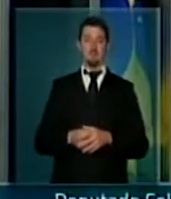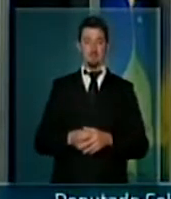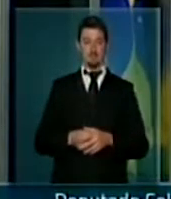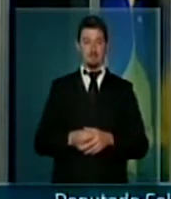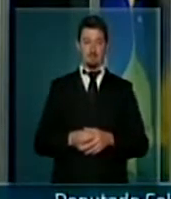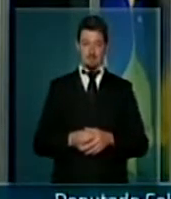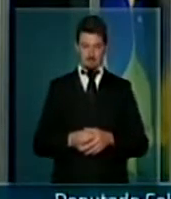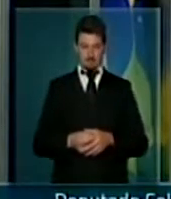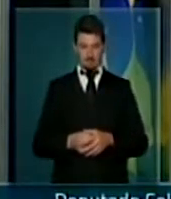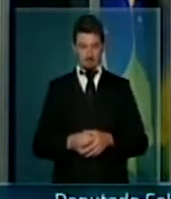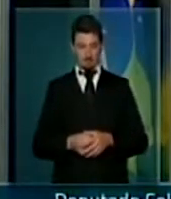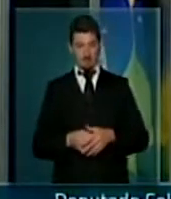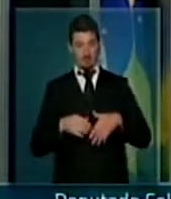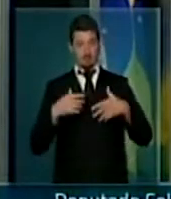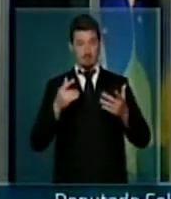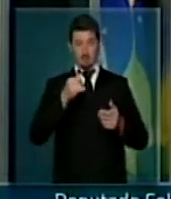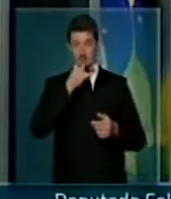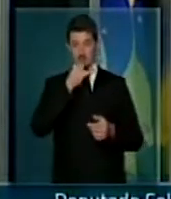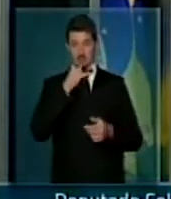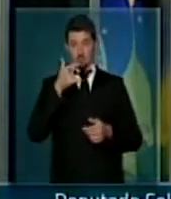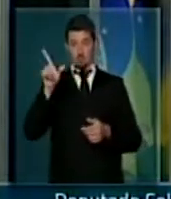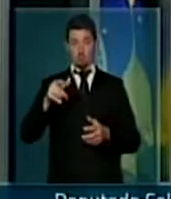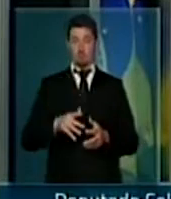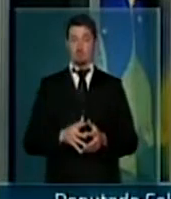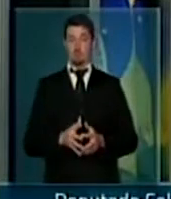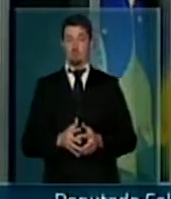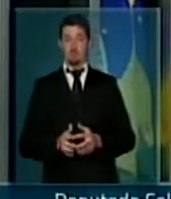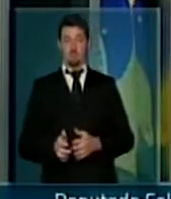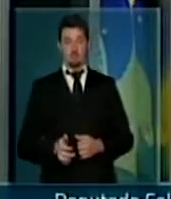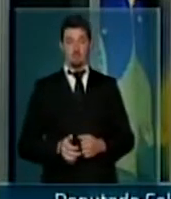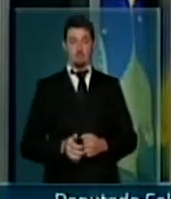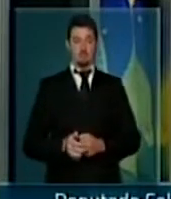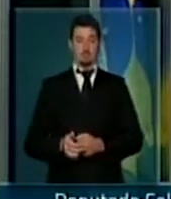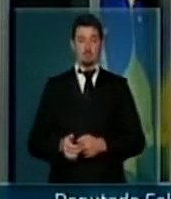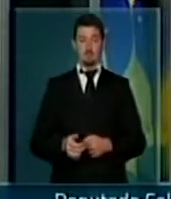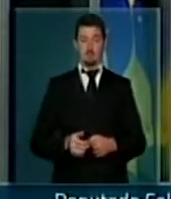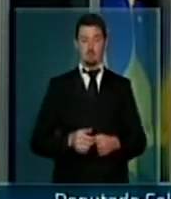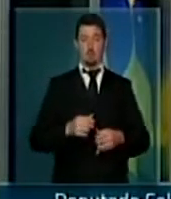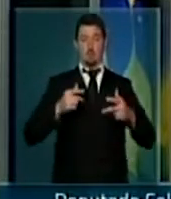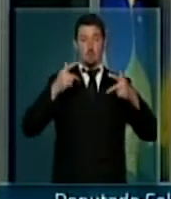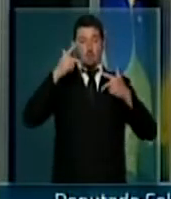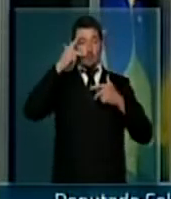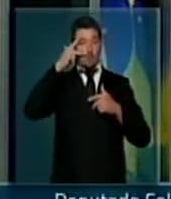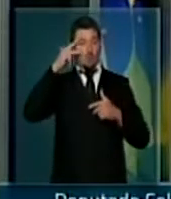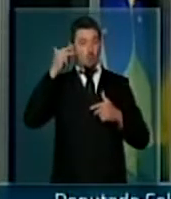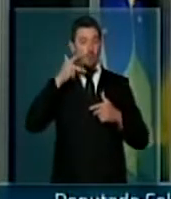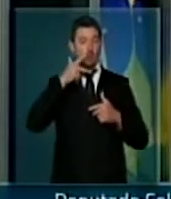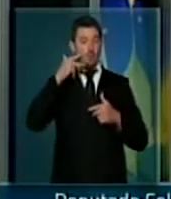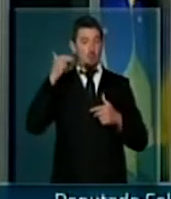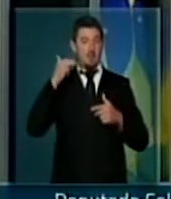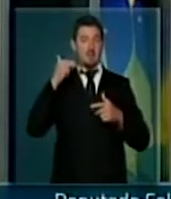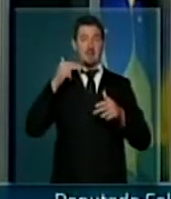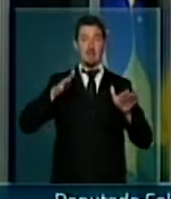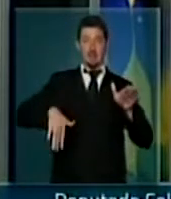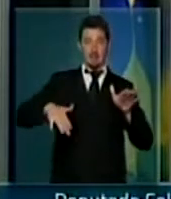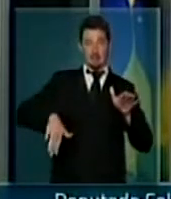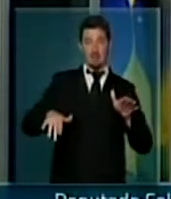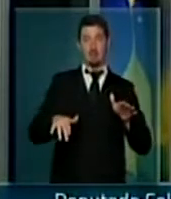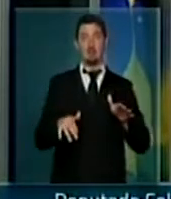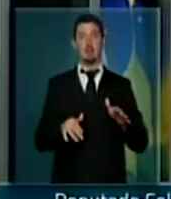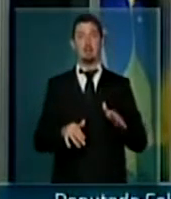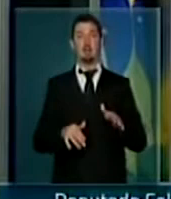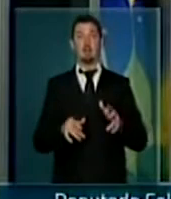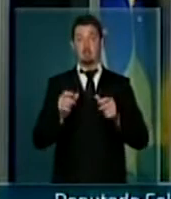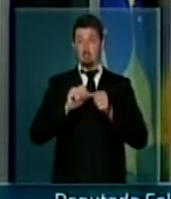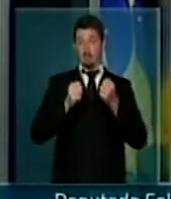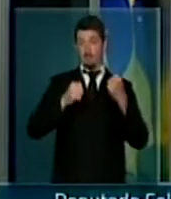me referi anteriormente. Vou dar um outro exemplo aqui: o biquíni. Na fábrica, os custos de